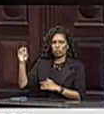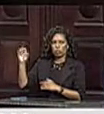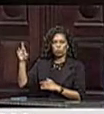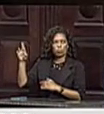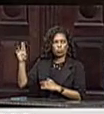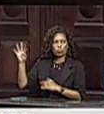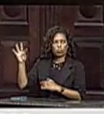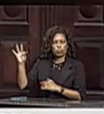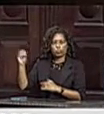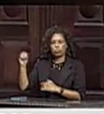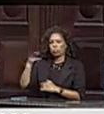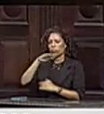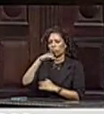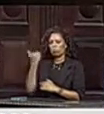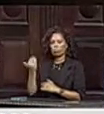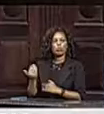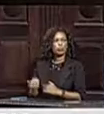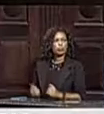Já aqui,